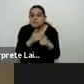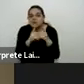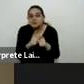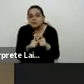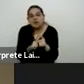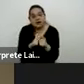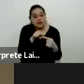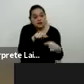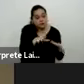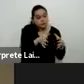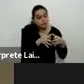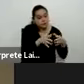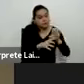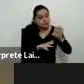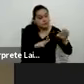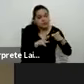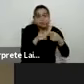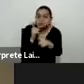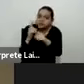a fazer